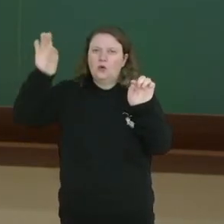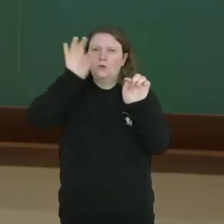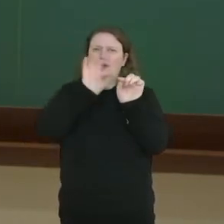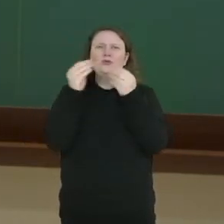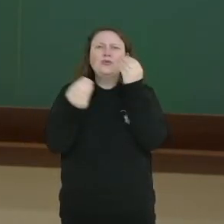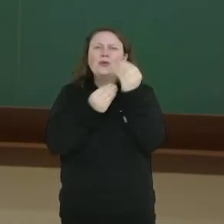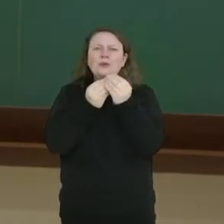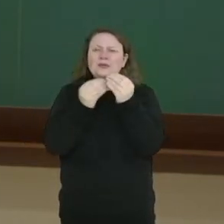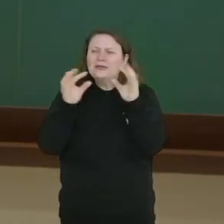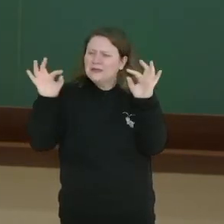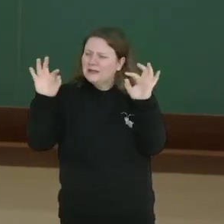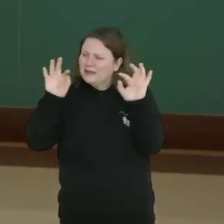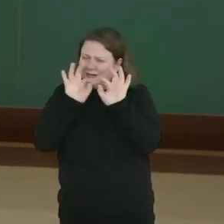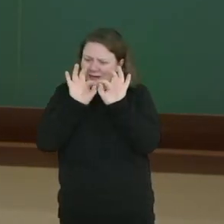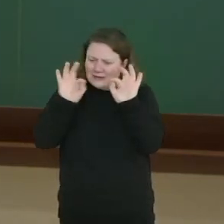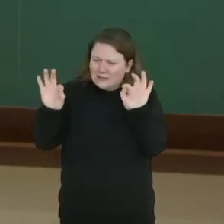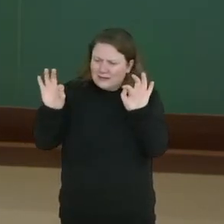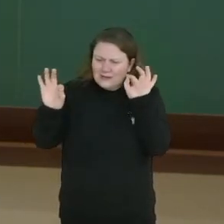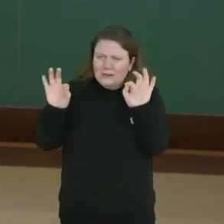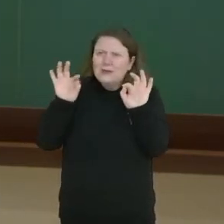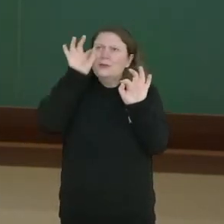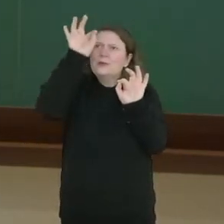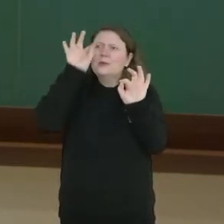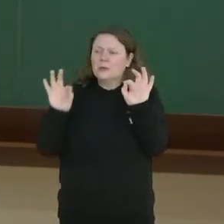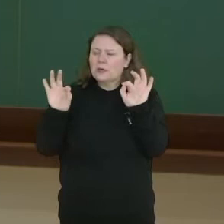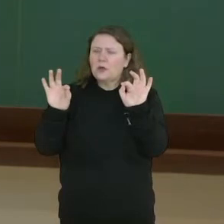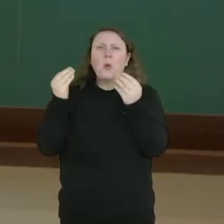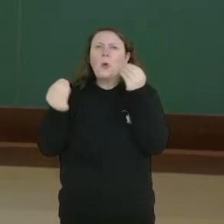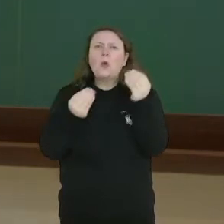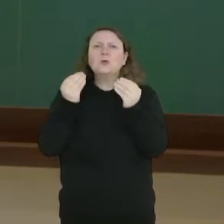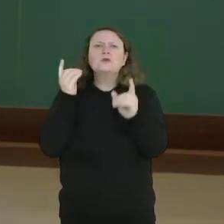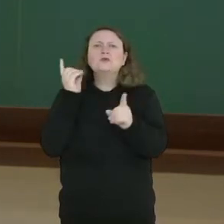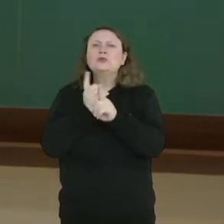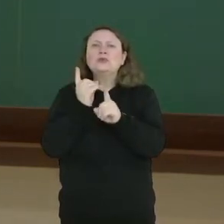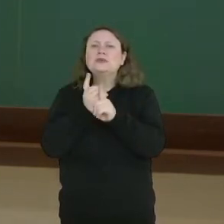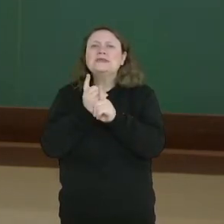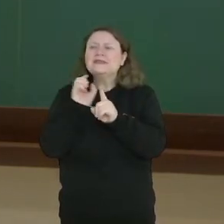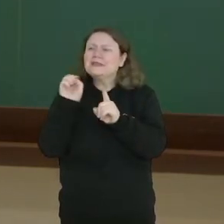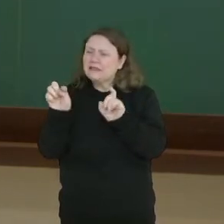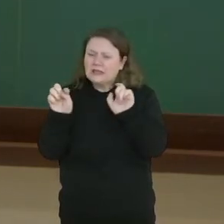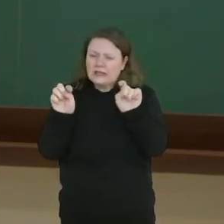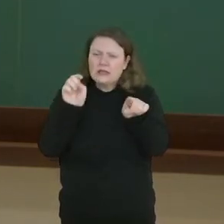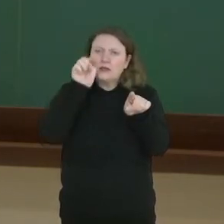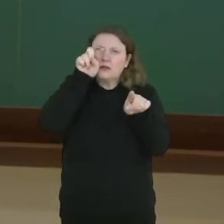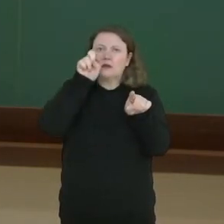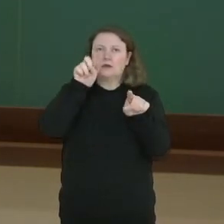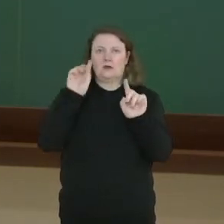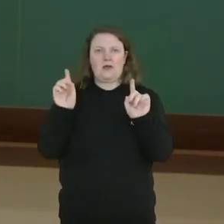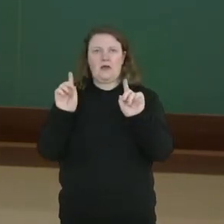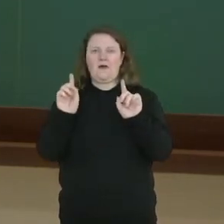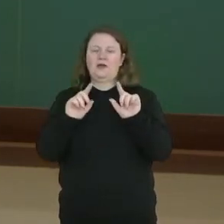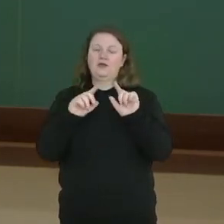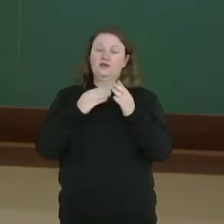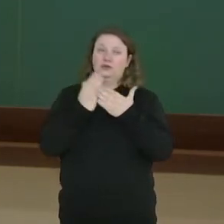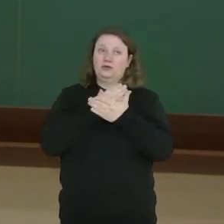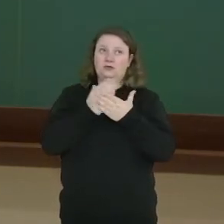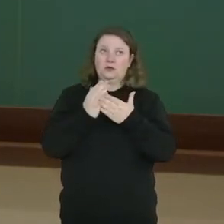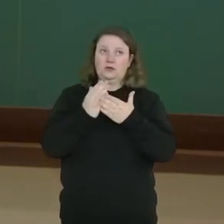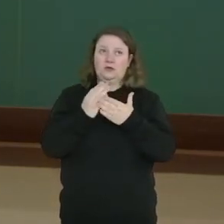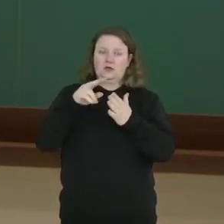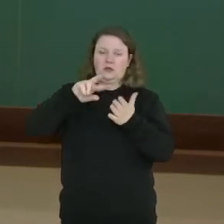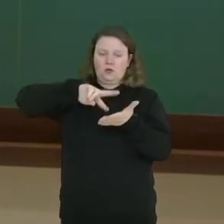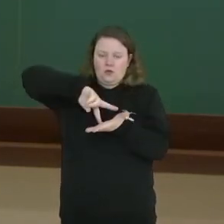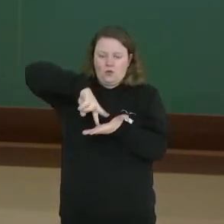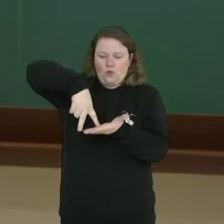bem certinho? A gente não coloca, a gente simplesmente pega a circunferência e vai dividindo em arcos. Arcos do mesmo tamanho. Pega o compasso, pega uma